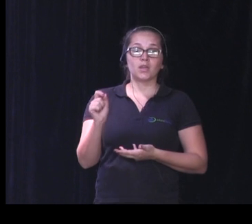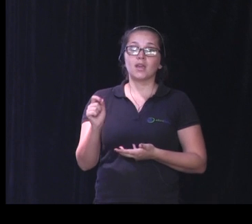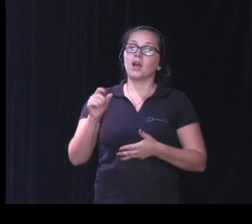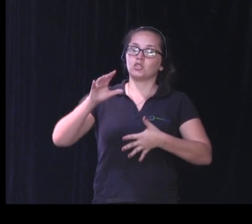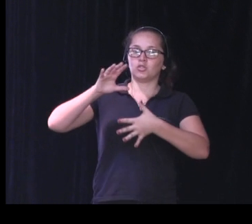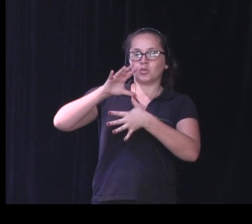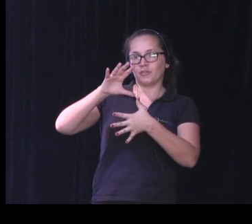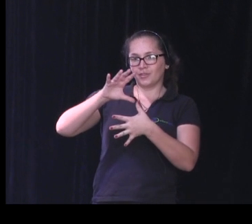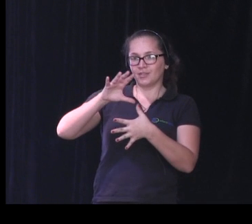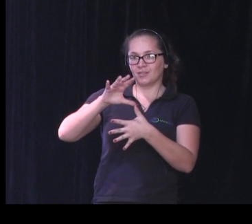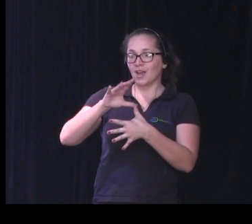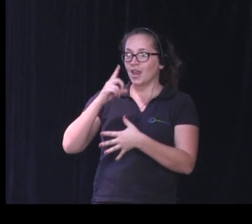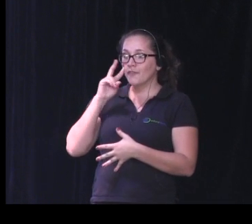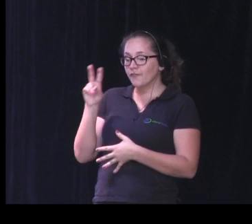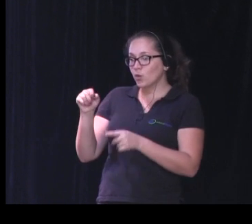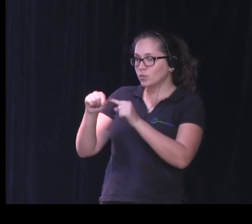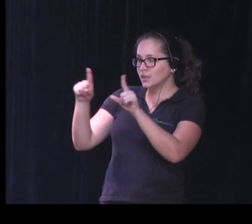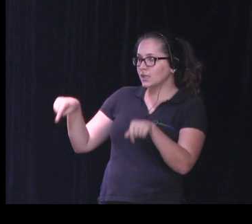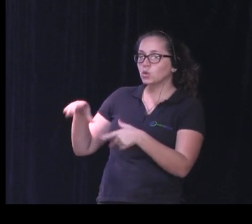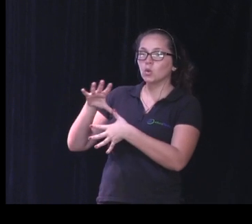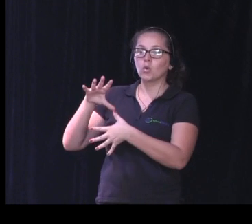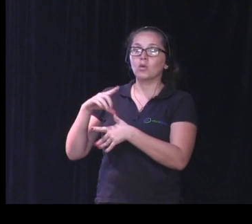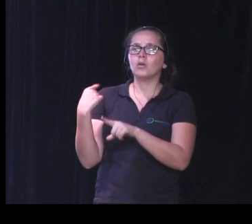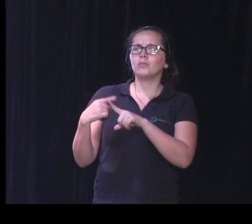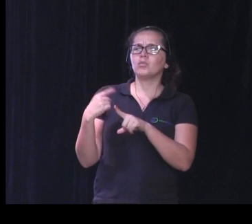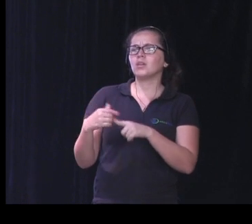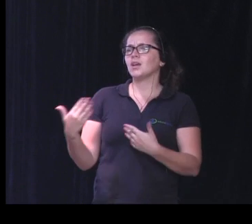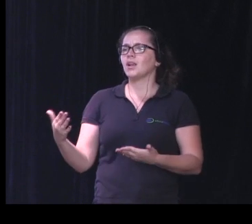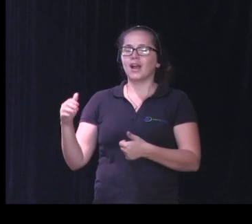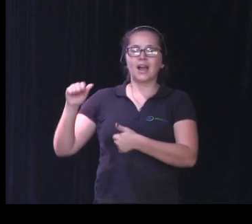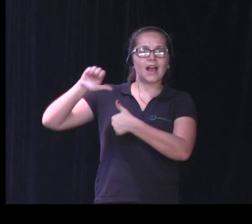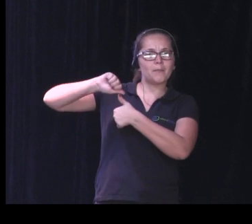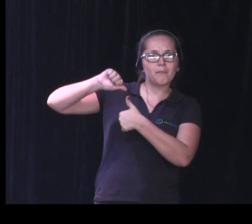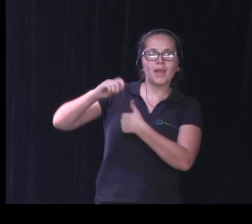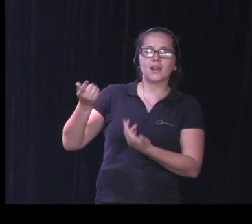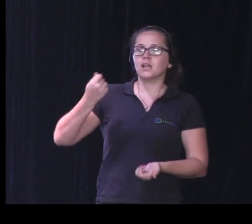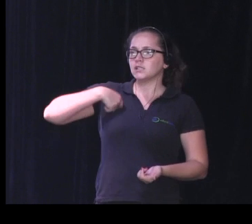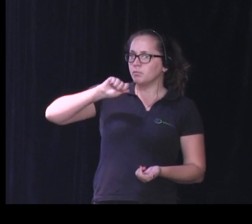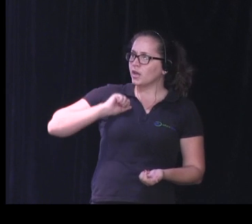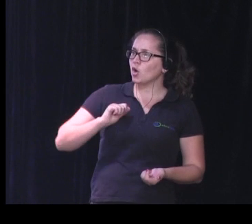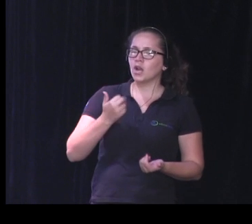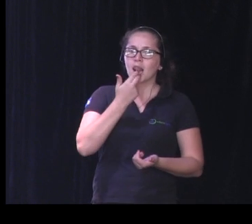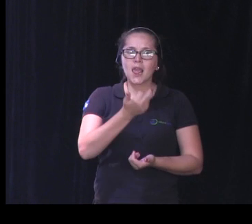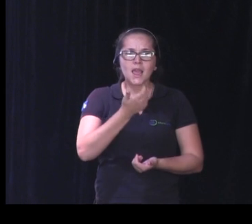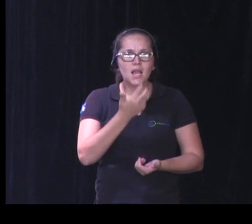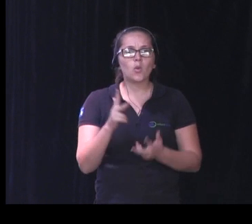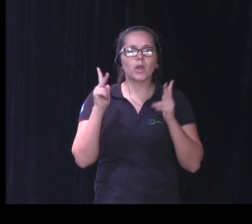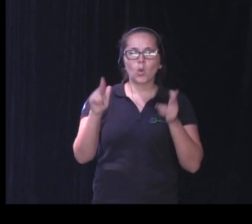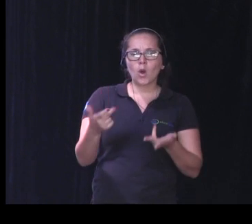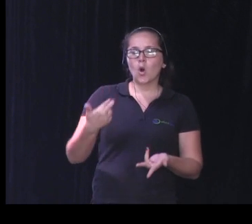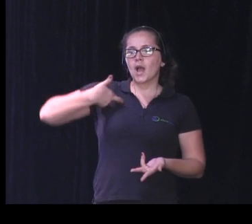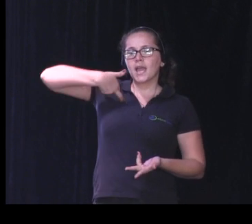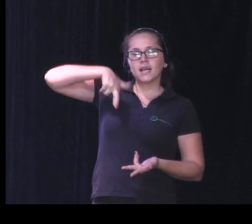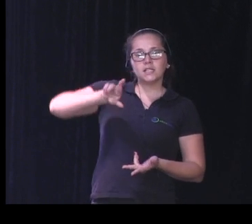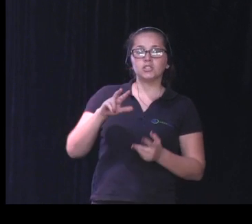pessoas efetivamente são é através da geografia, do território. Porque essa América Espanhola fala a mesma